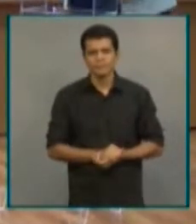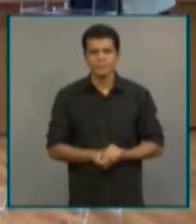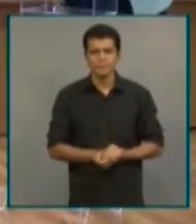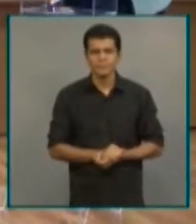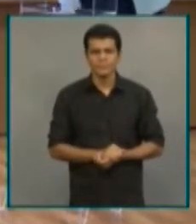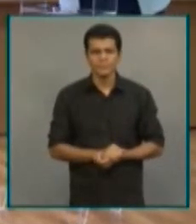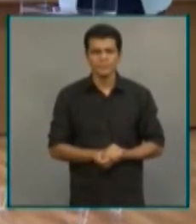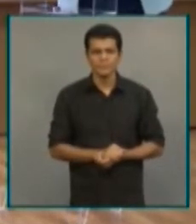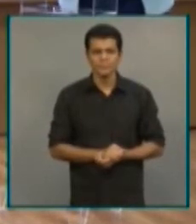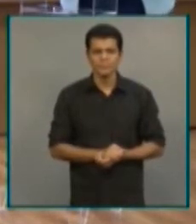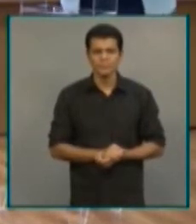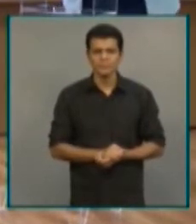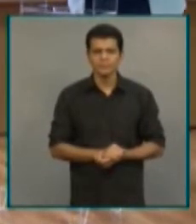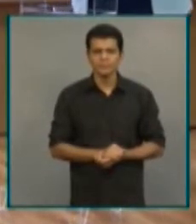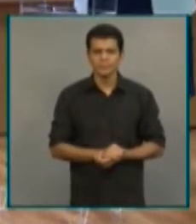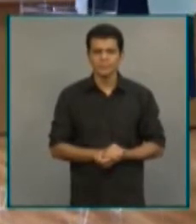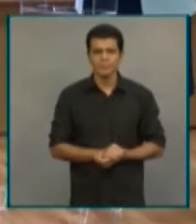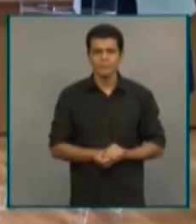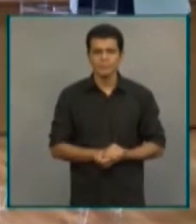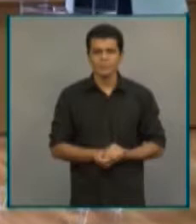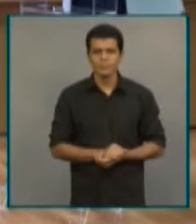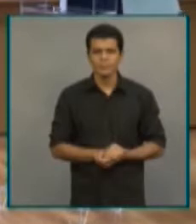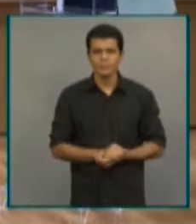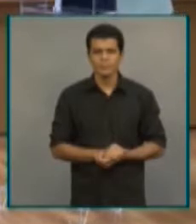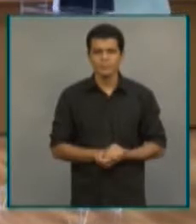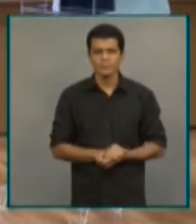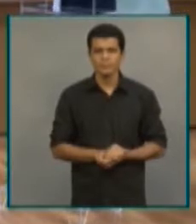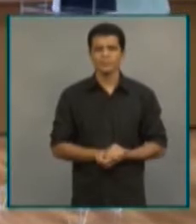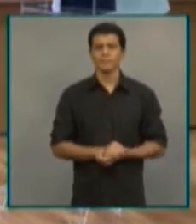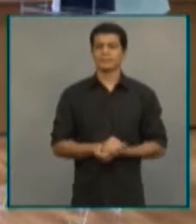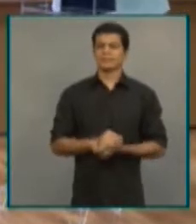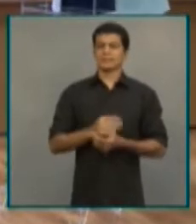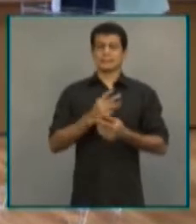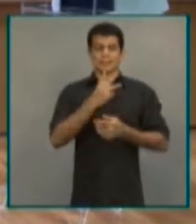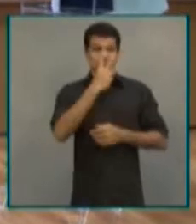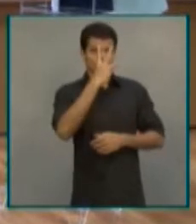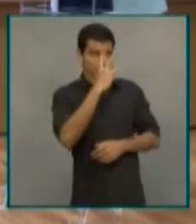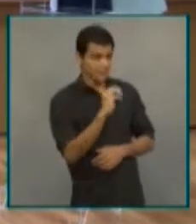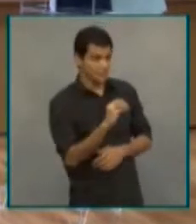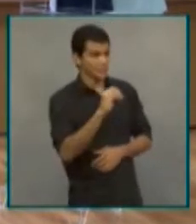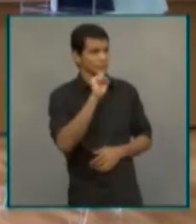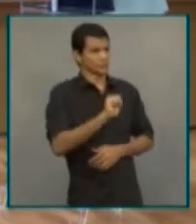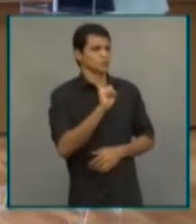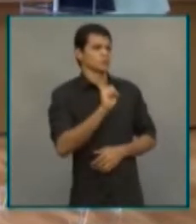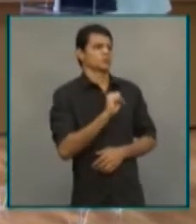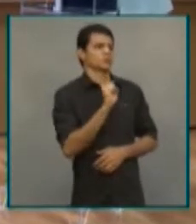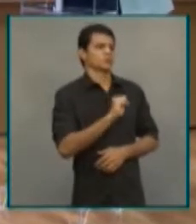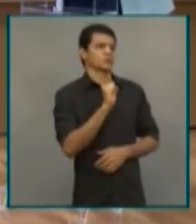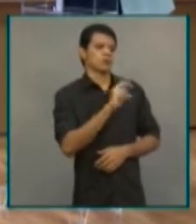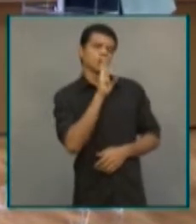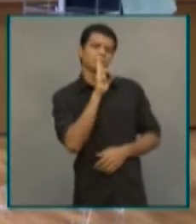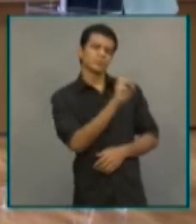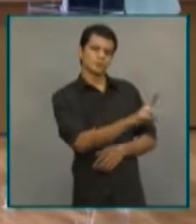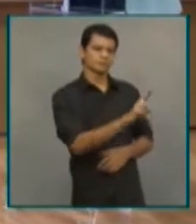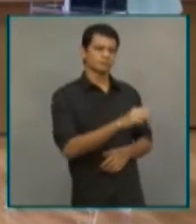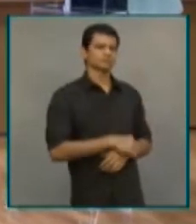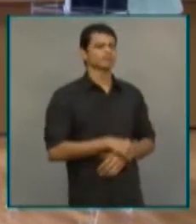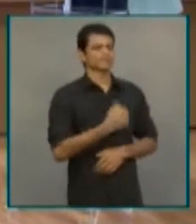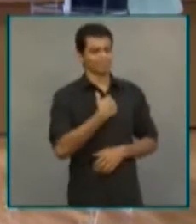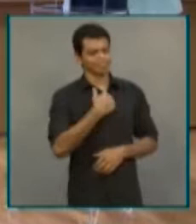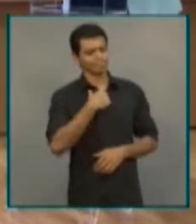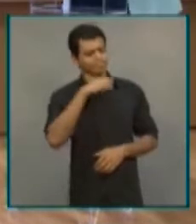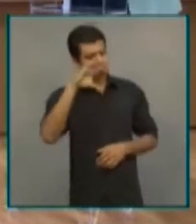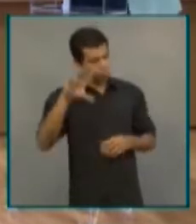Candidato Erinaldo Dantas tem 30 segundos para a tréplica. Eu reitero, iremos